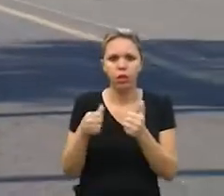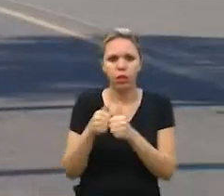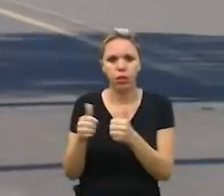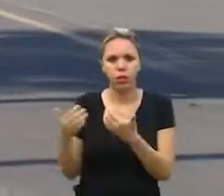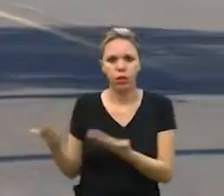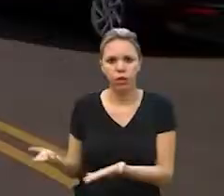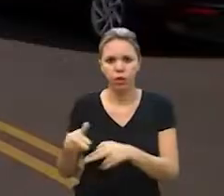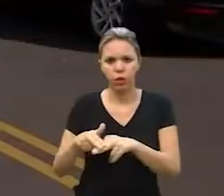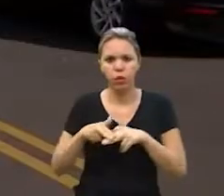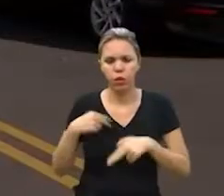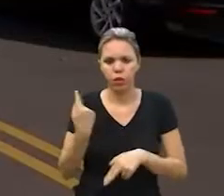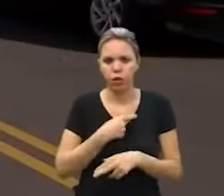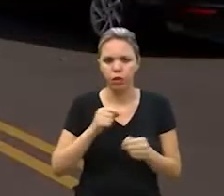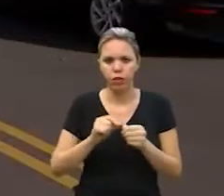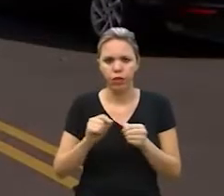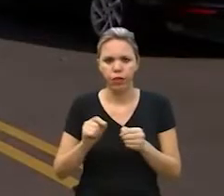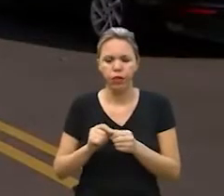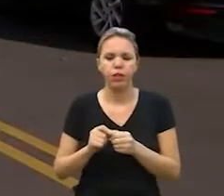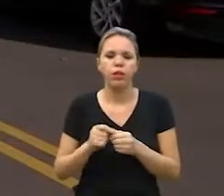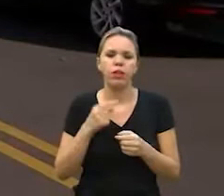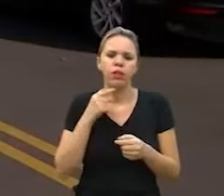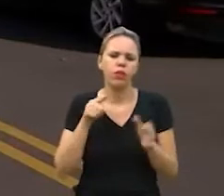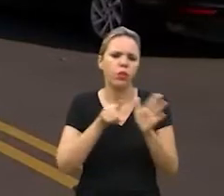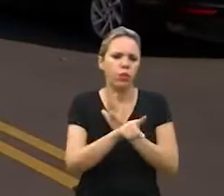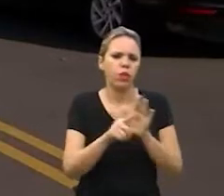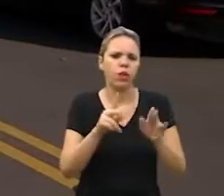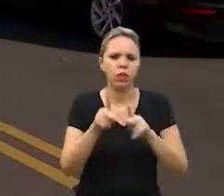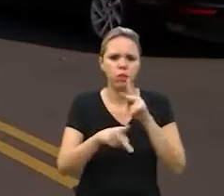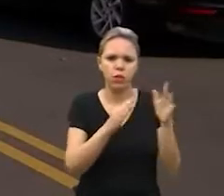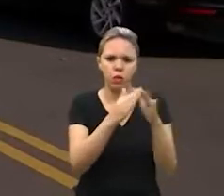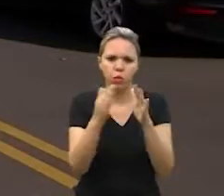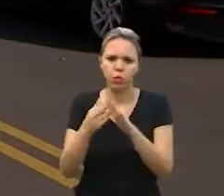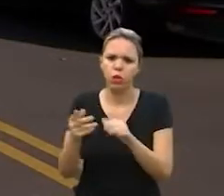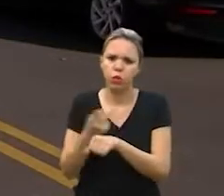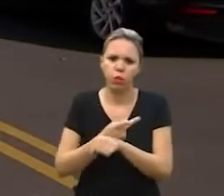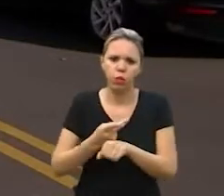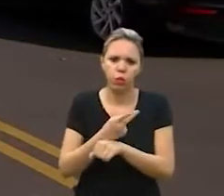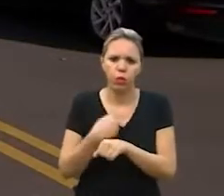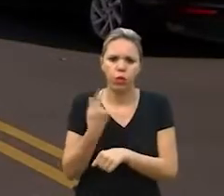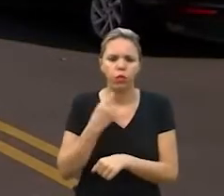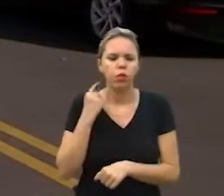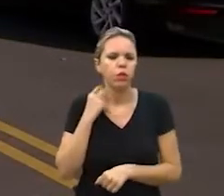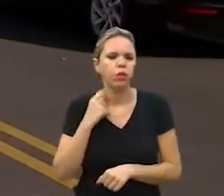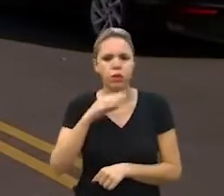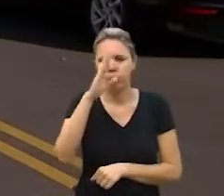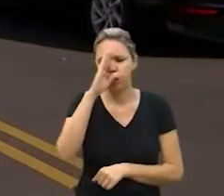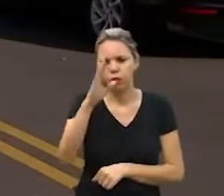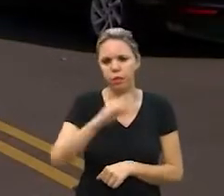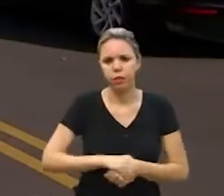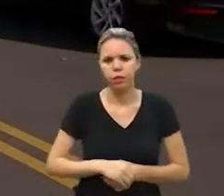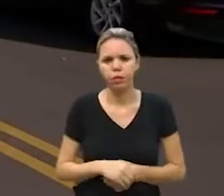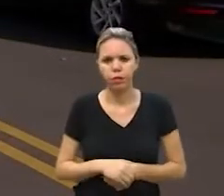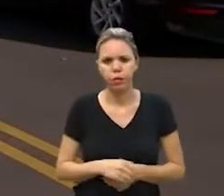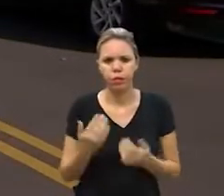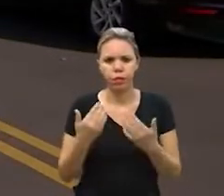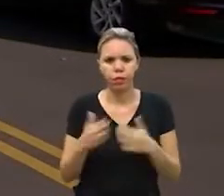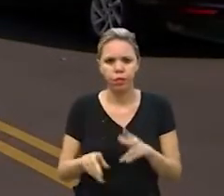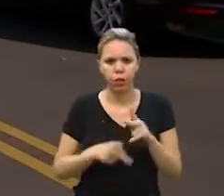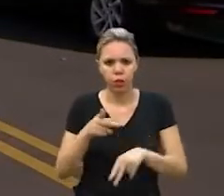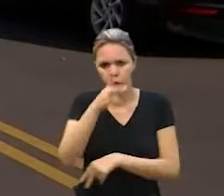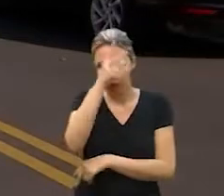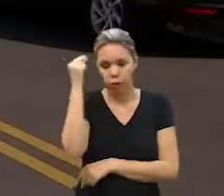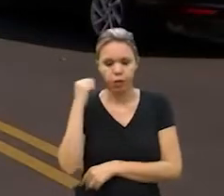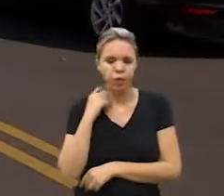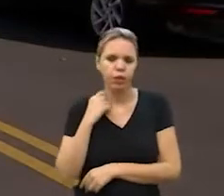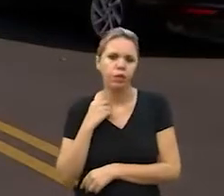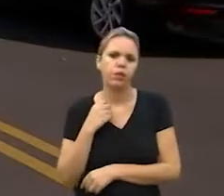dessa linha, né? Por isso que nós fizemos esse questionamento, porque os moradores têm nos procurado, nós somos a principal porta de entrada para o